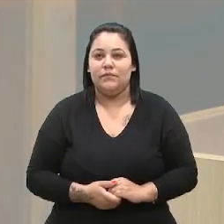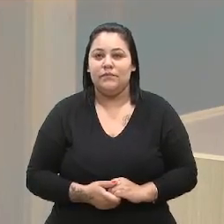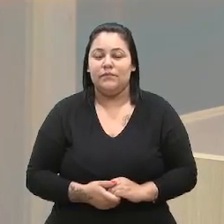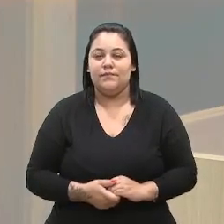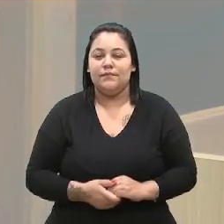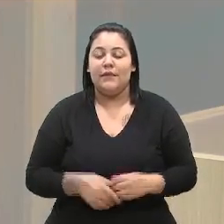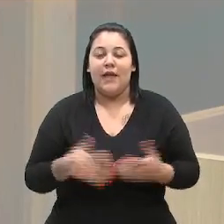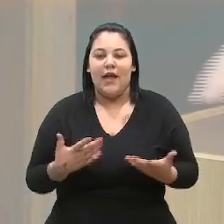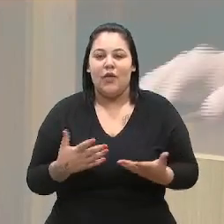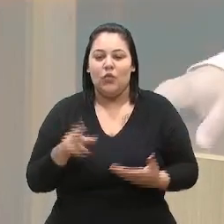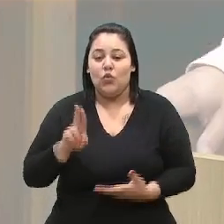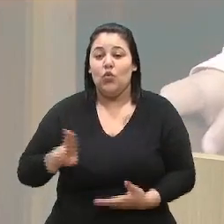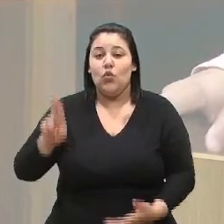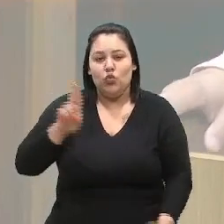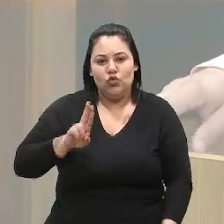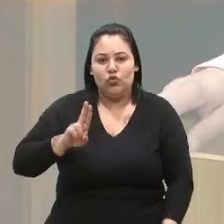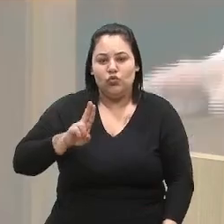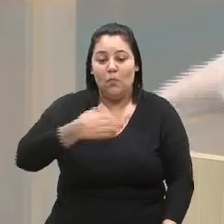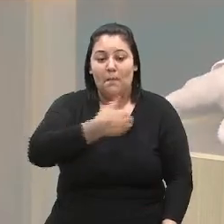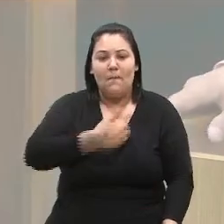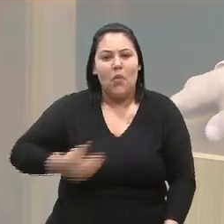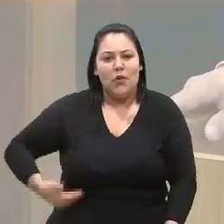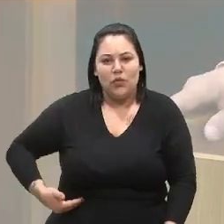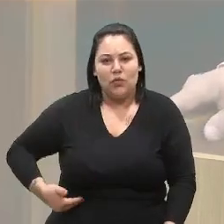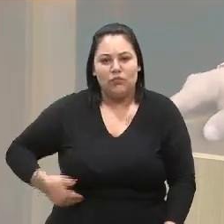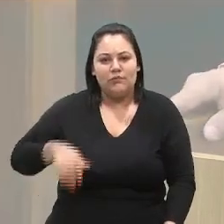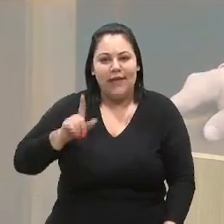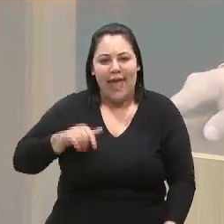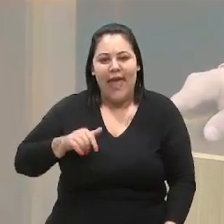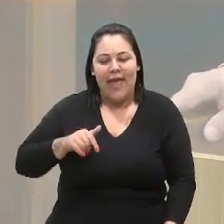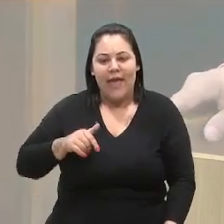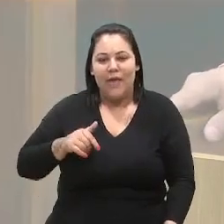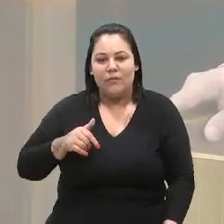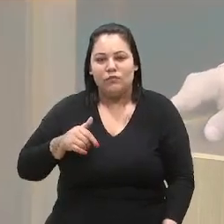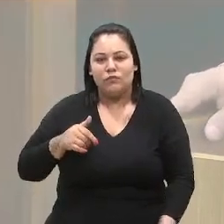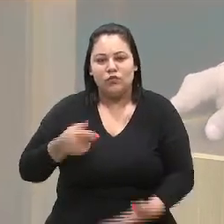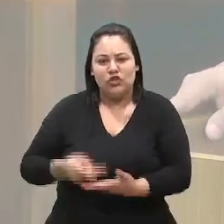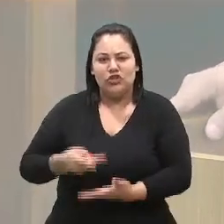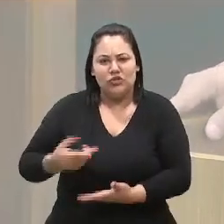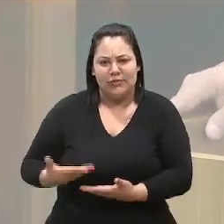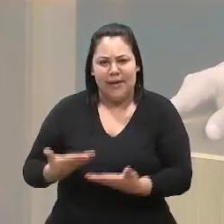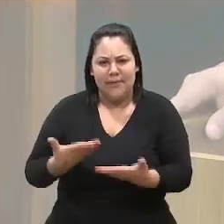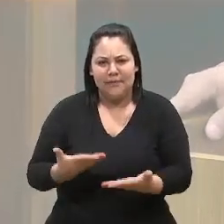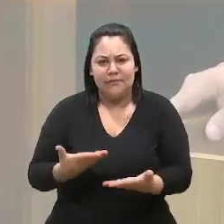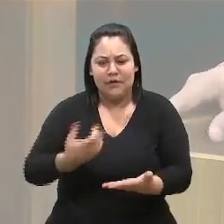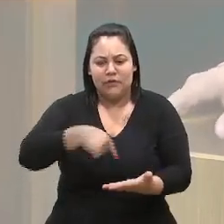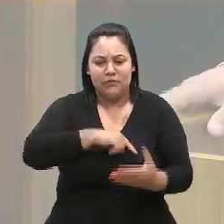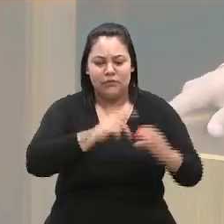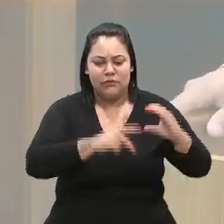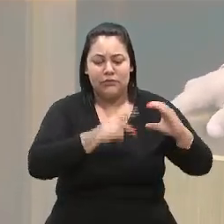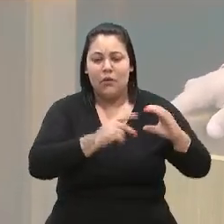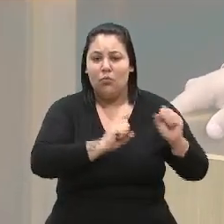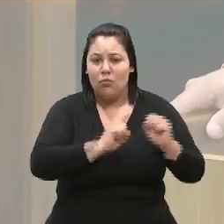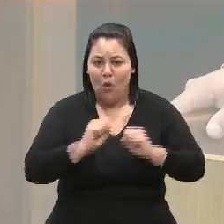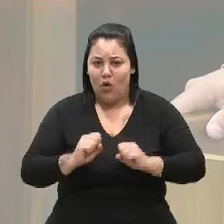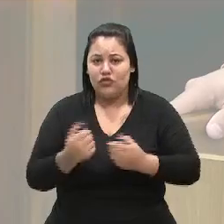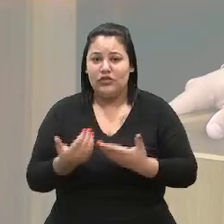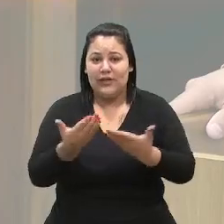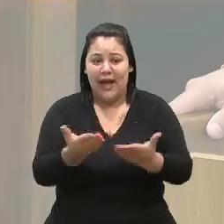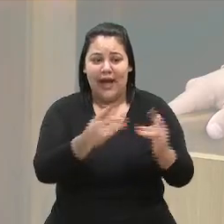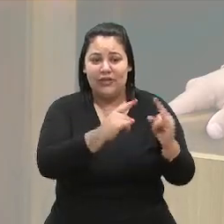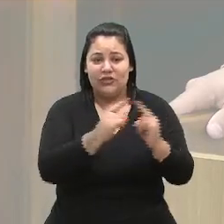A utilidade pública é um título que a nossa casa pode conferir a entidades que prestam um